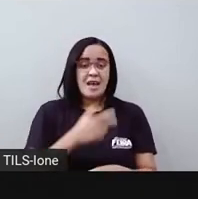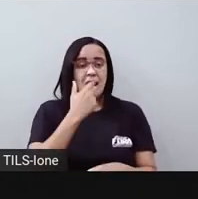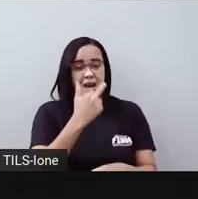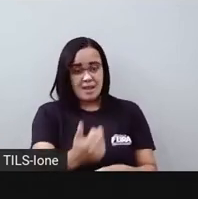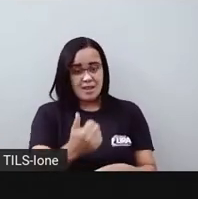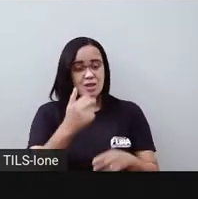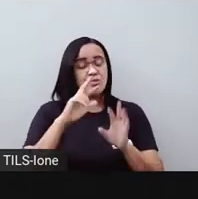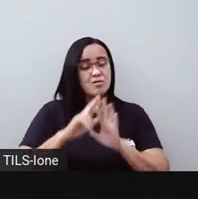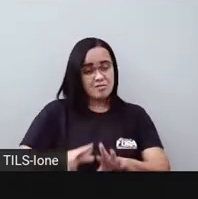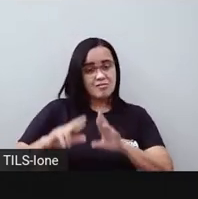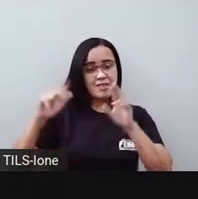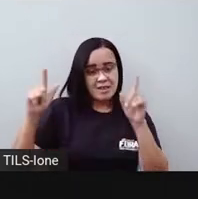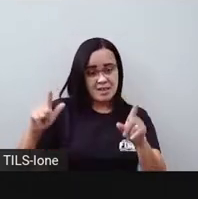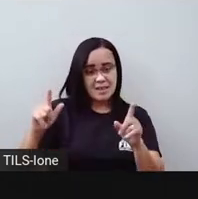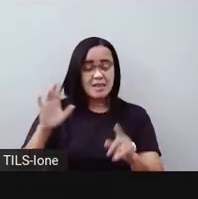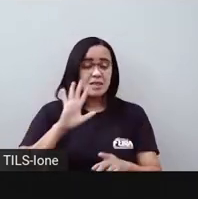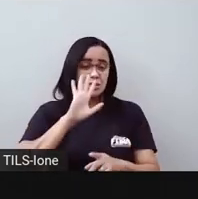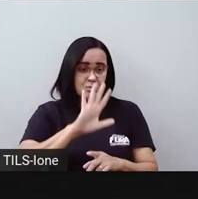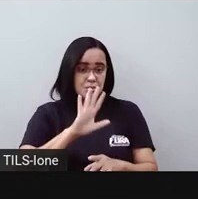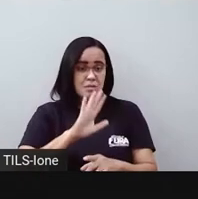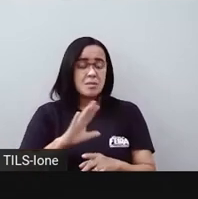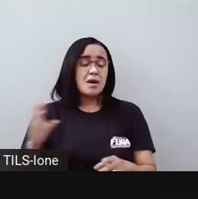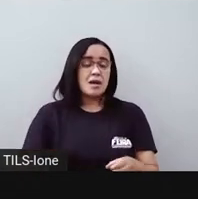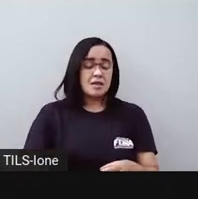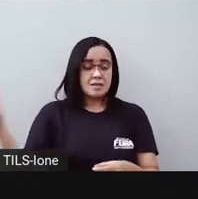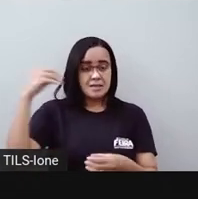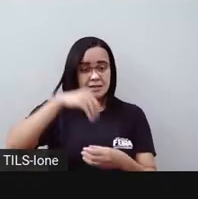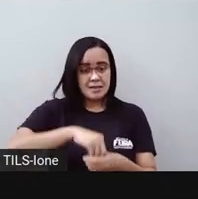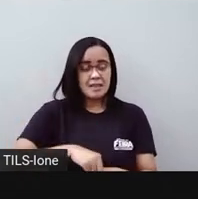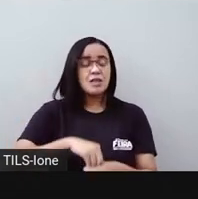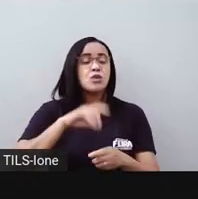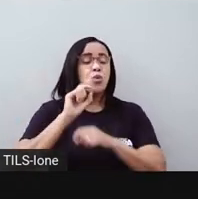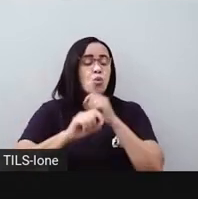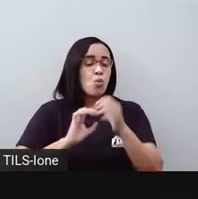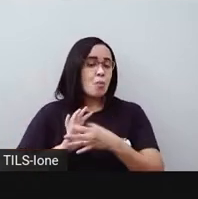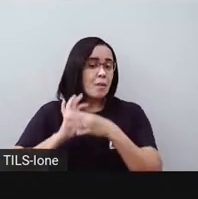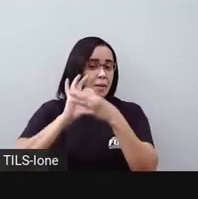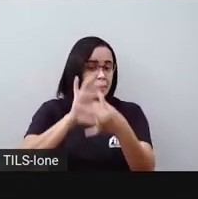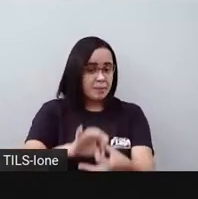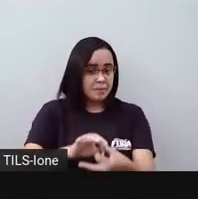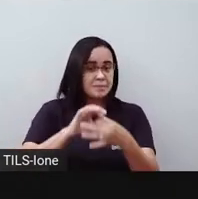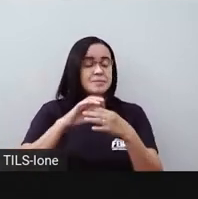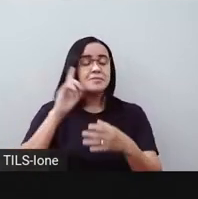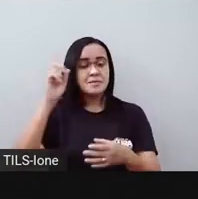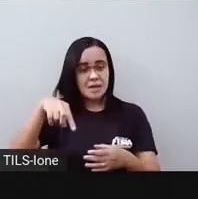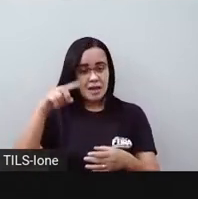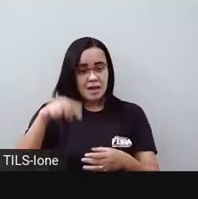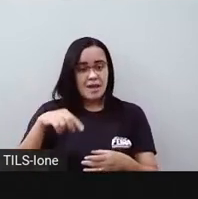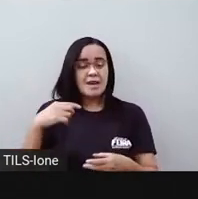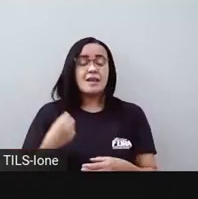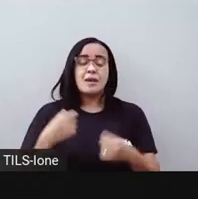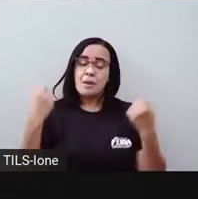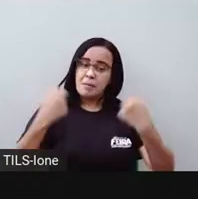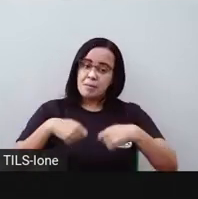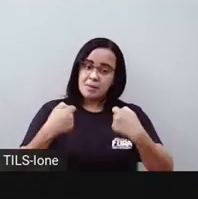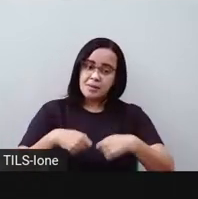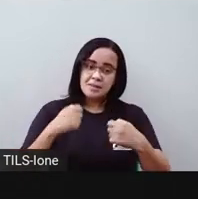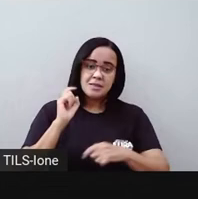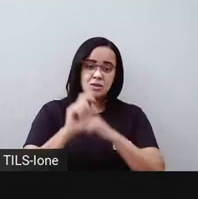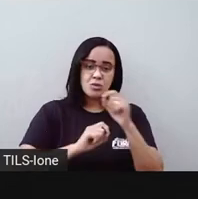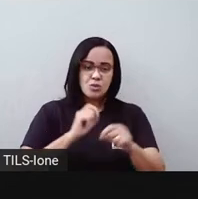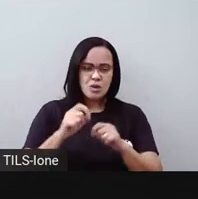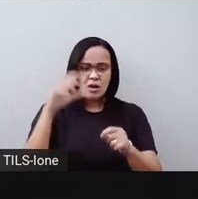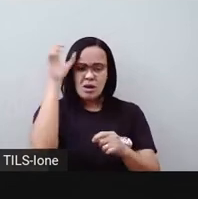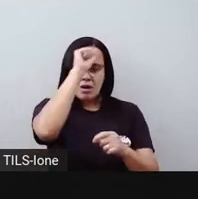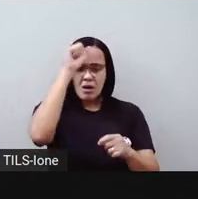pensa em estudar inglês, não precisa ser só inglês olhando os Estados Unidos, a Europa, né, a Inglaterra,